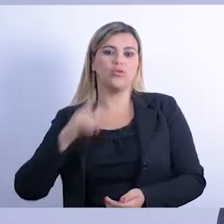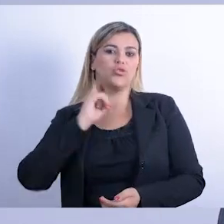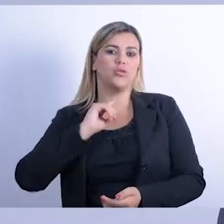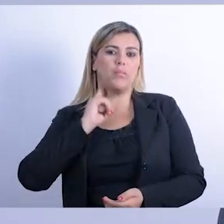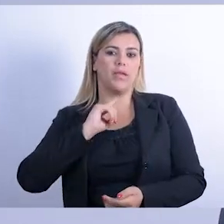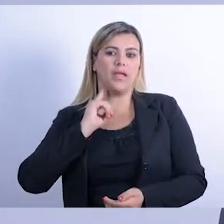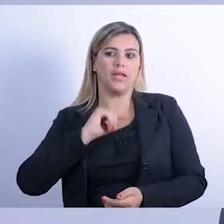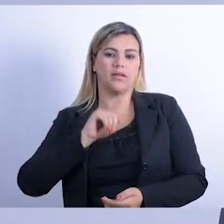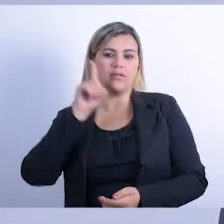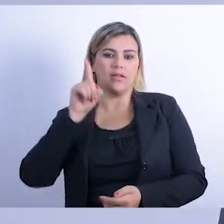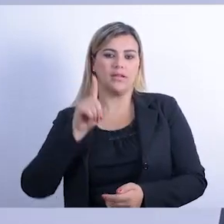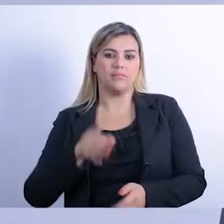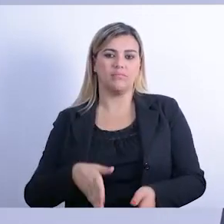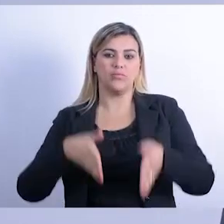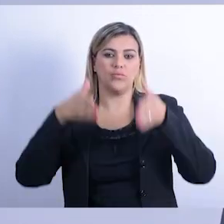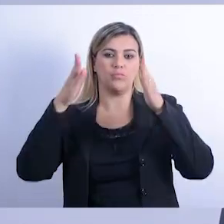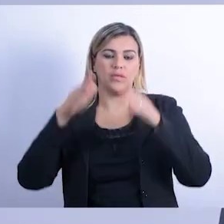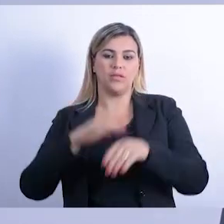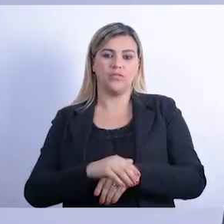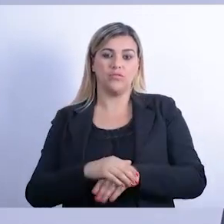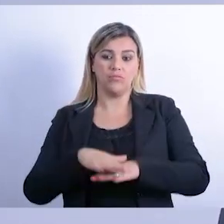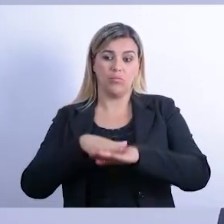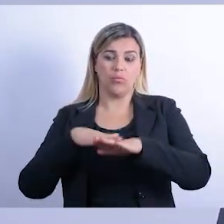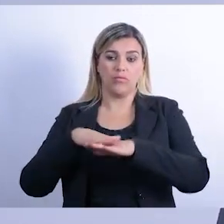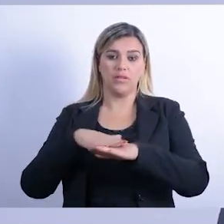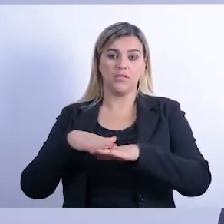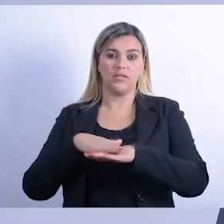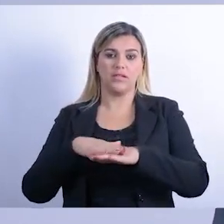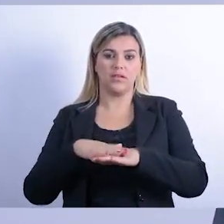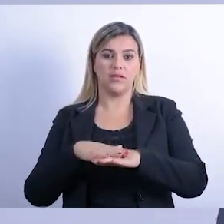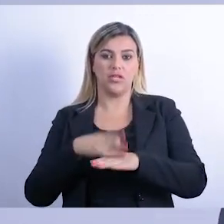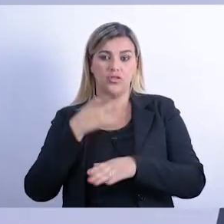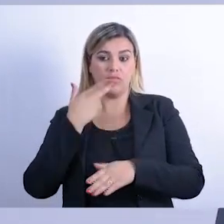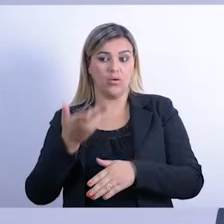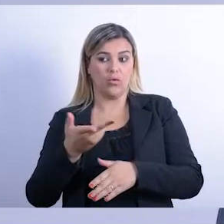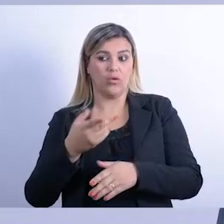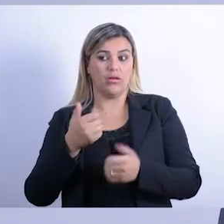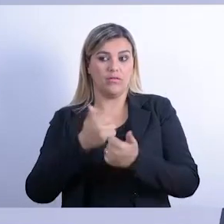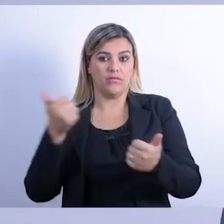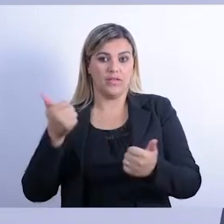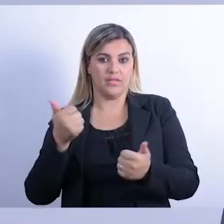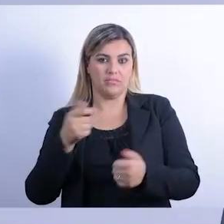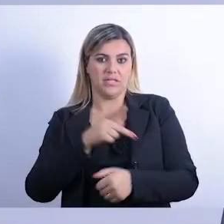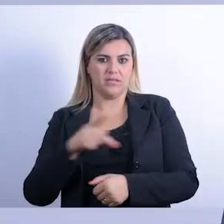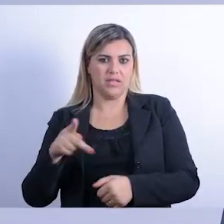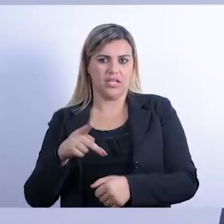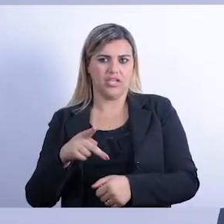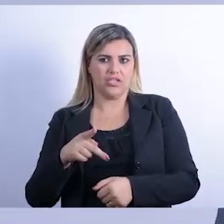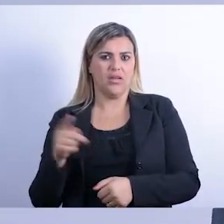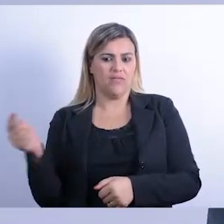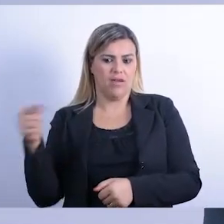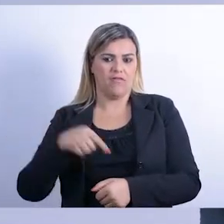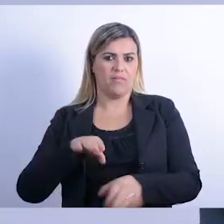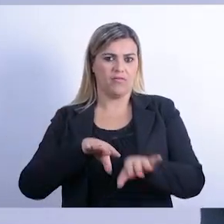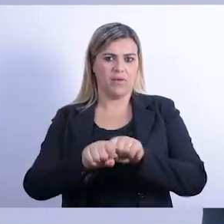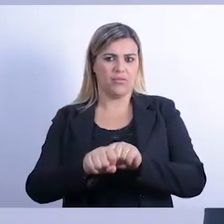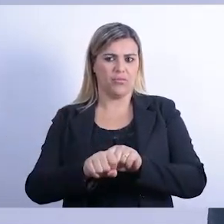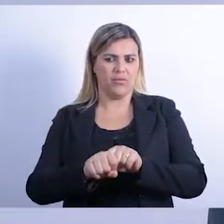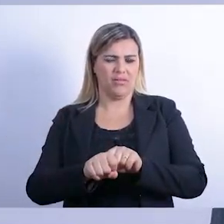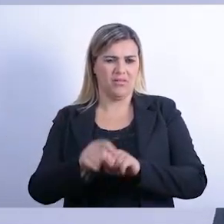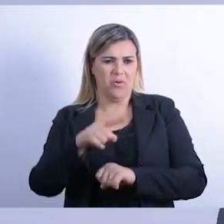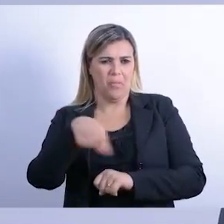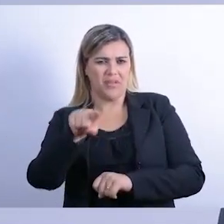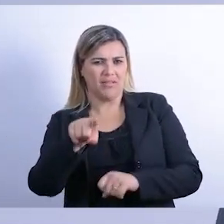do Governo, o chefe de cerimonial falou, o vice-presidente vem para a nossa formatura. Que isso, vocês